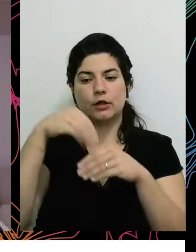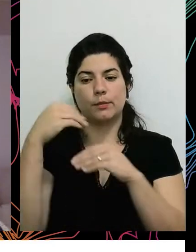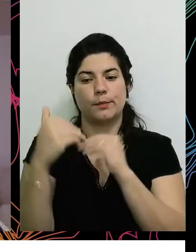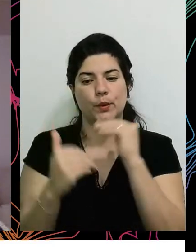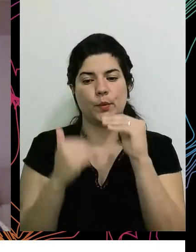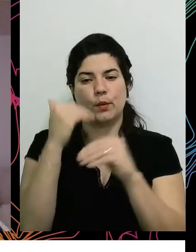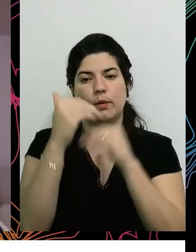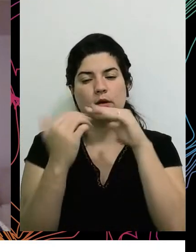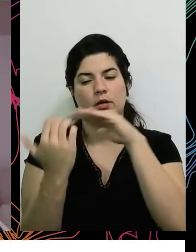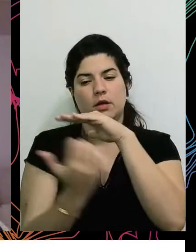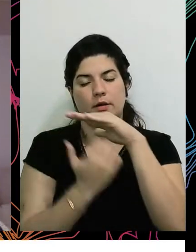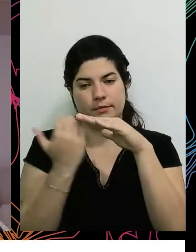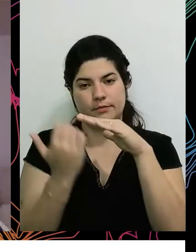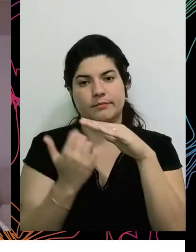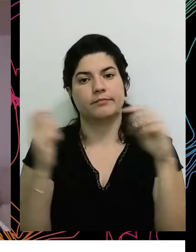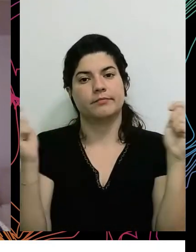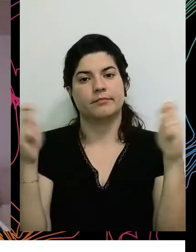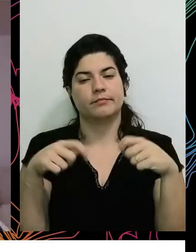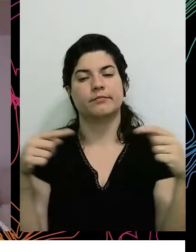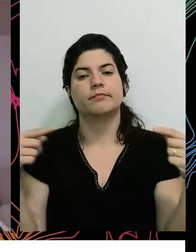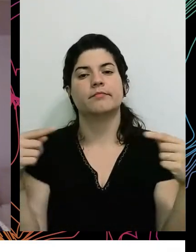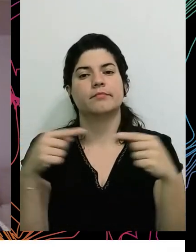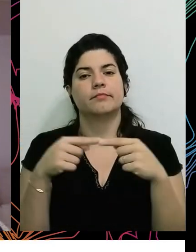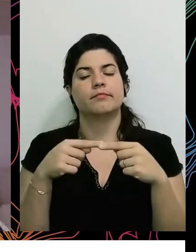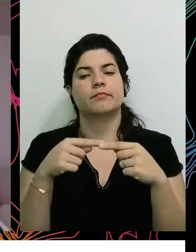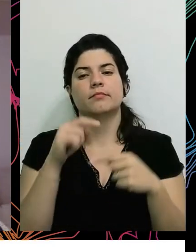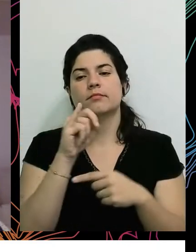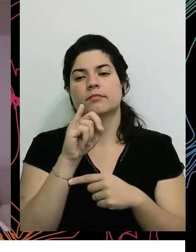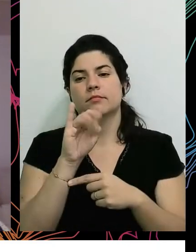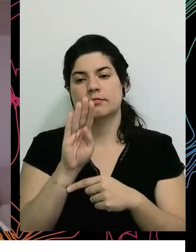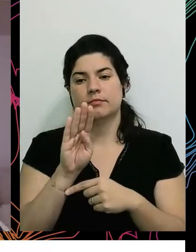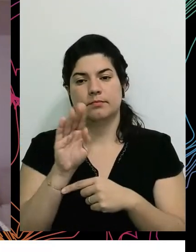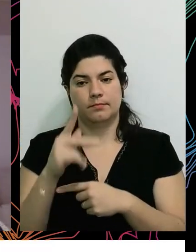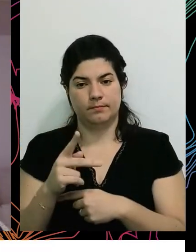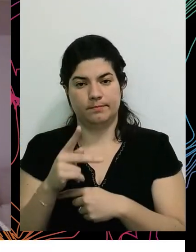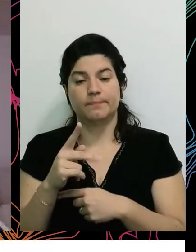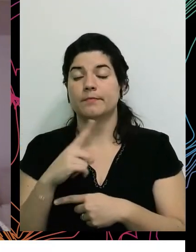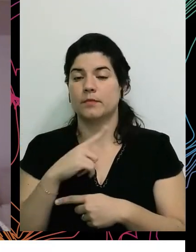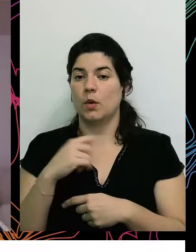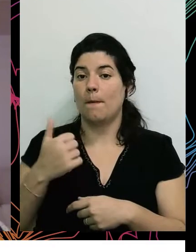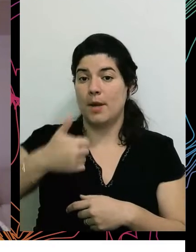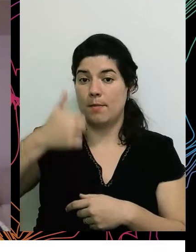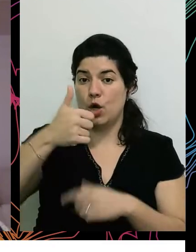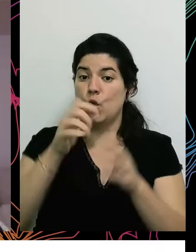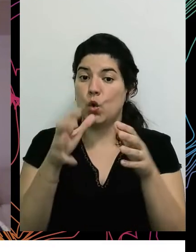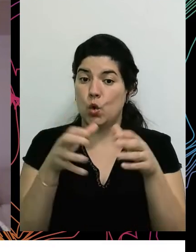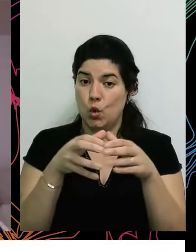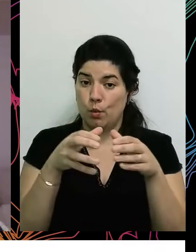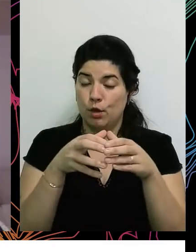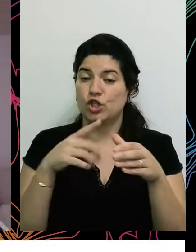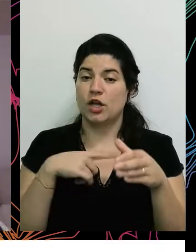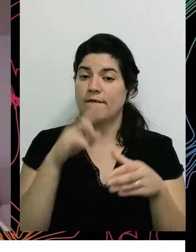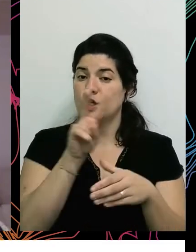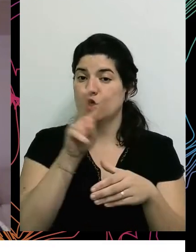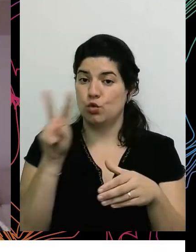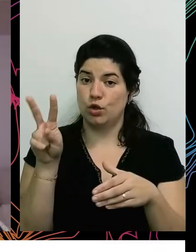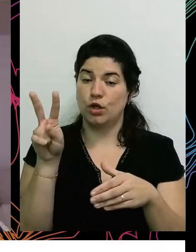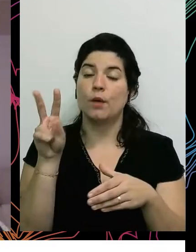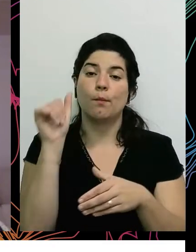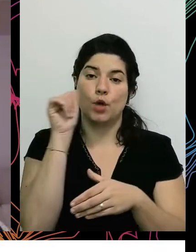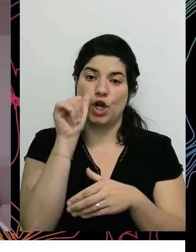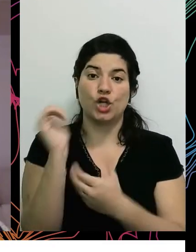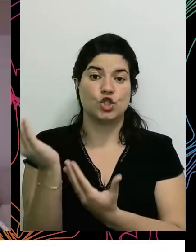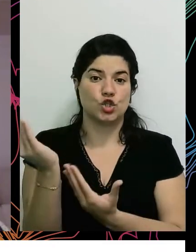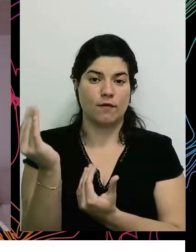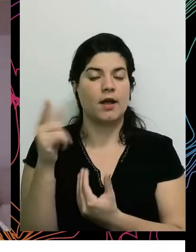empresas associadas do IBP. Então, fizemos o nosso primeiro grupo com 22 jovens mulheres que foram